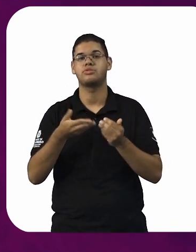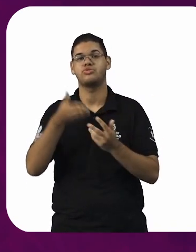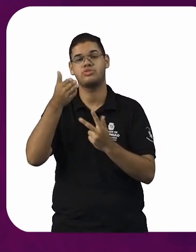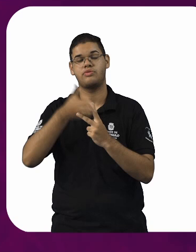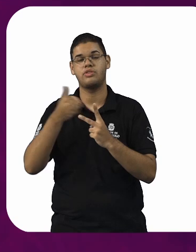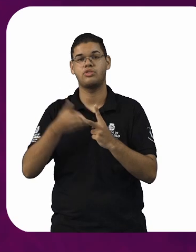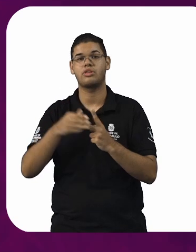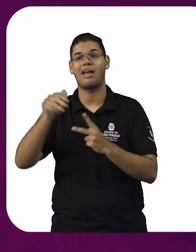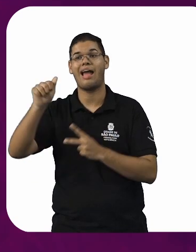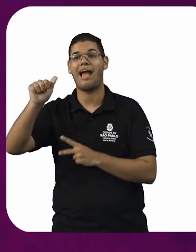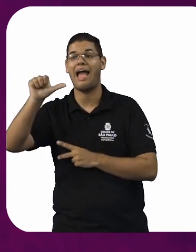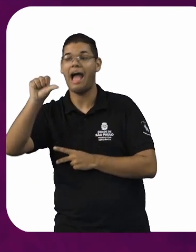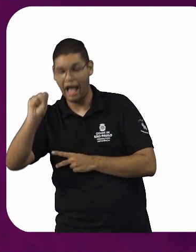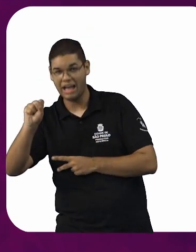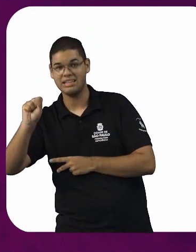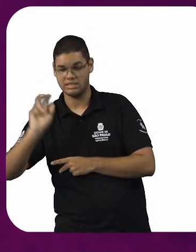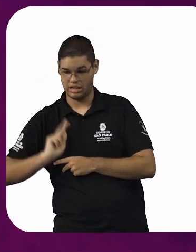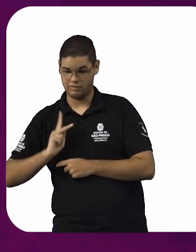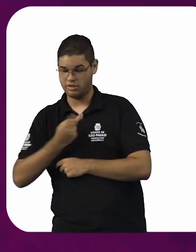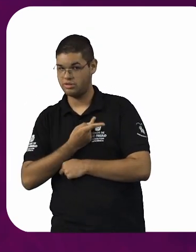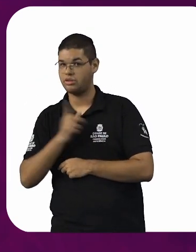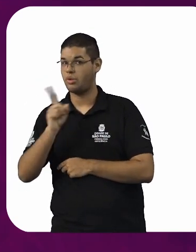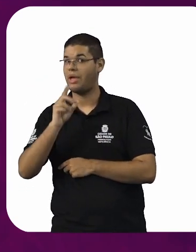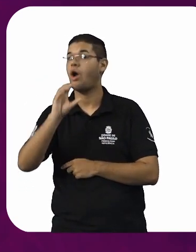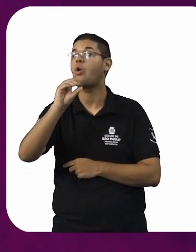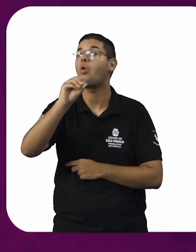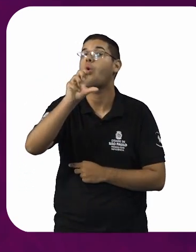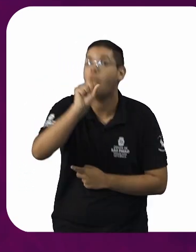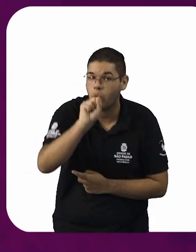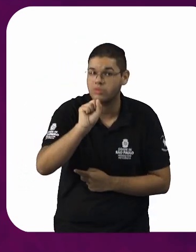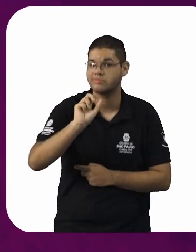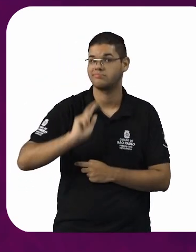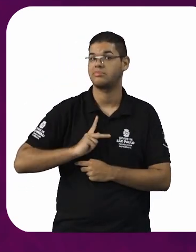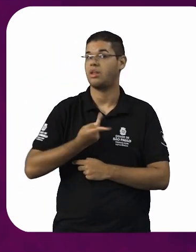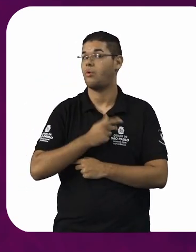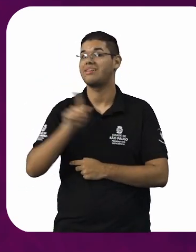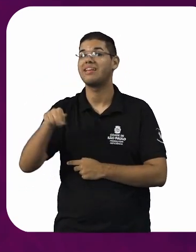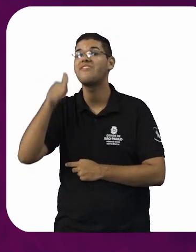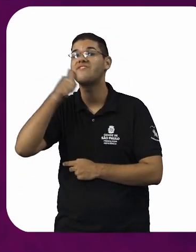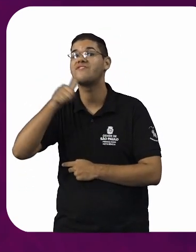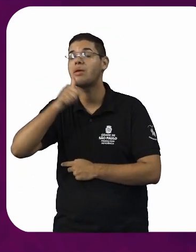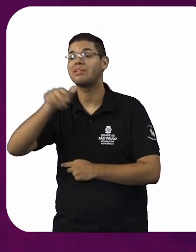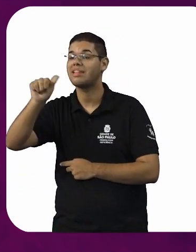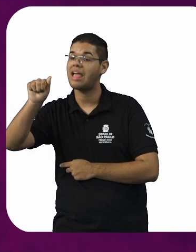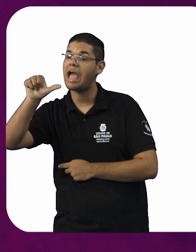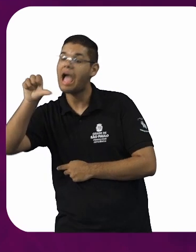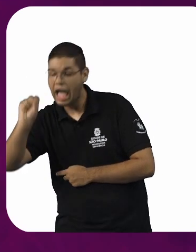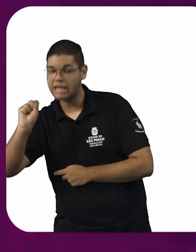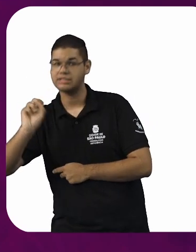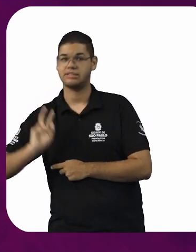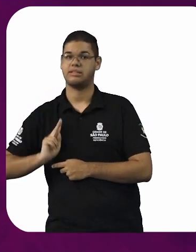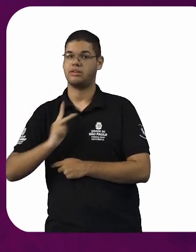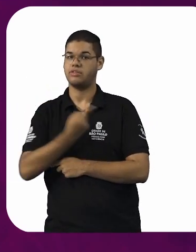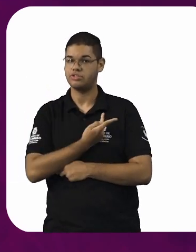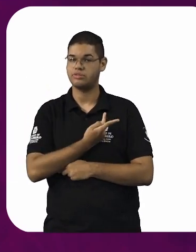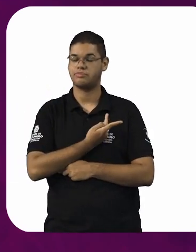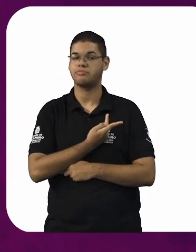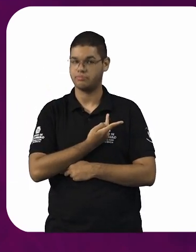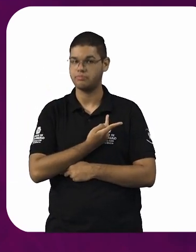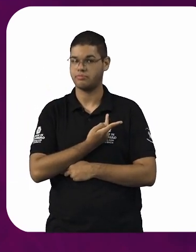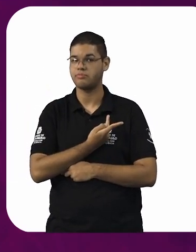travestis, não existe outra travesti, é uma identidade de gênero feminina, as travestis, as mulheres transexuais e os homens